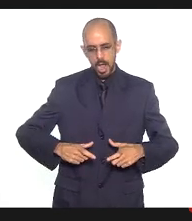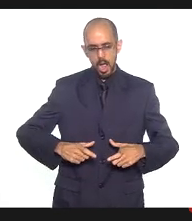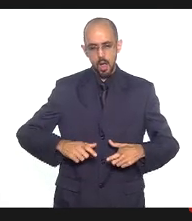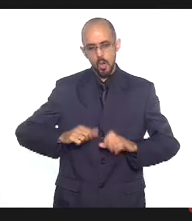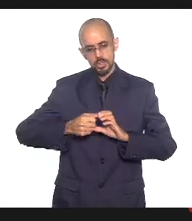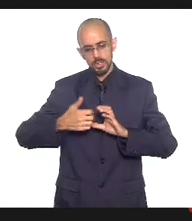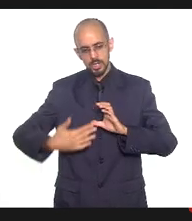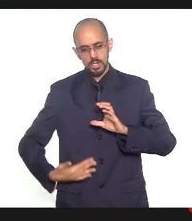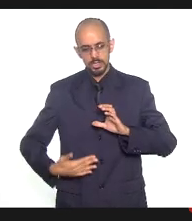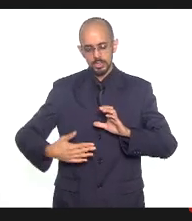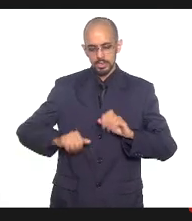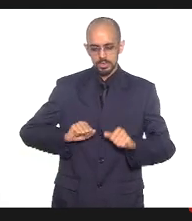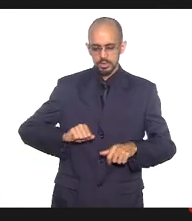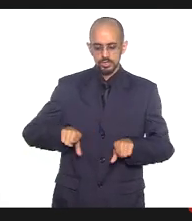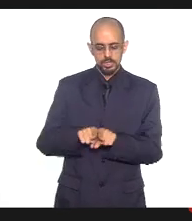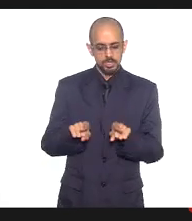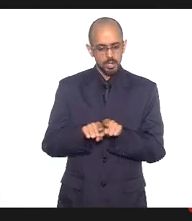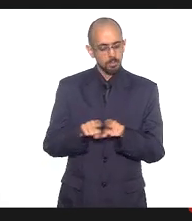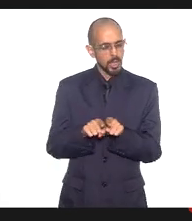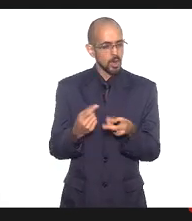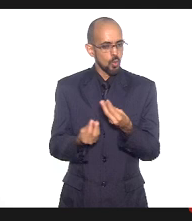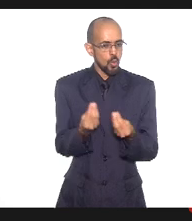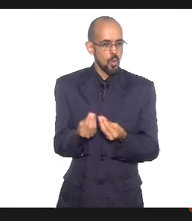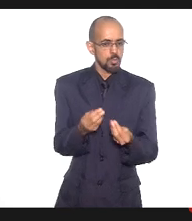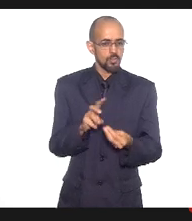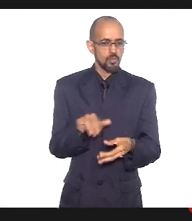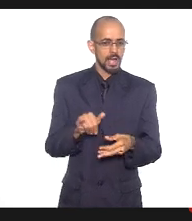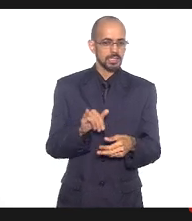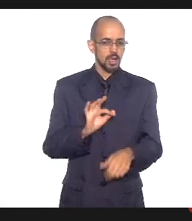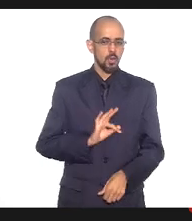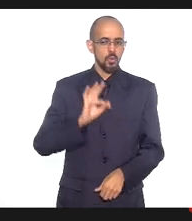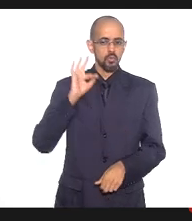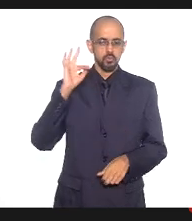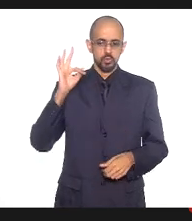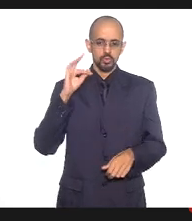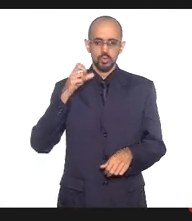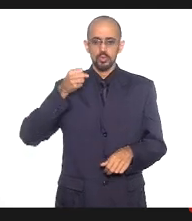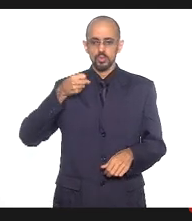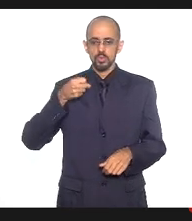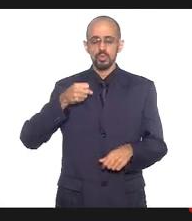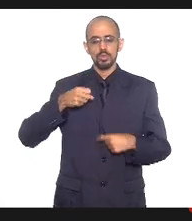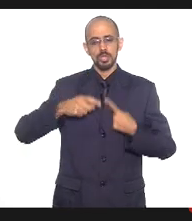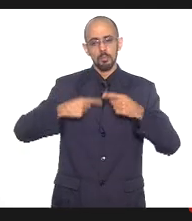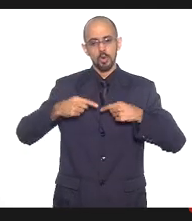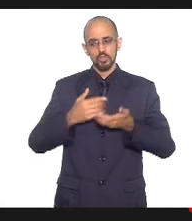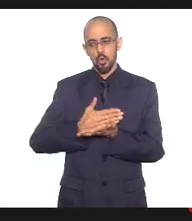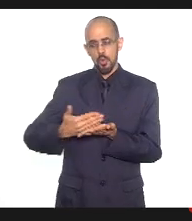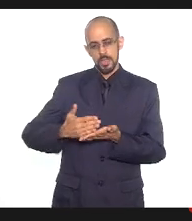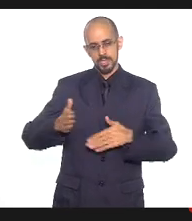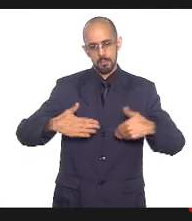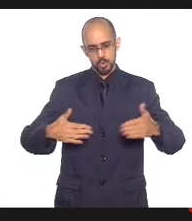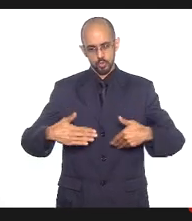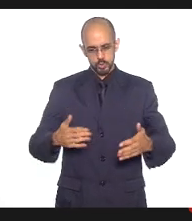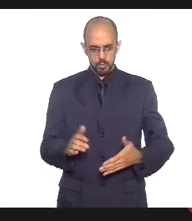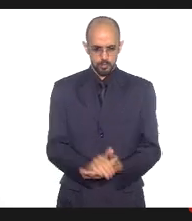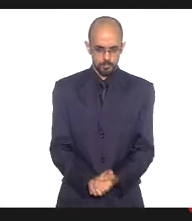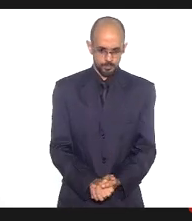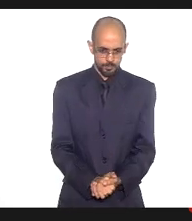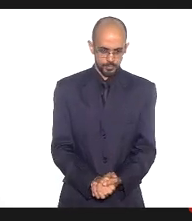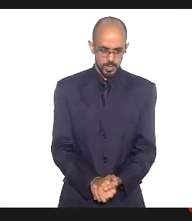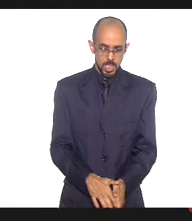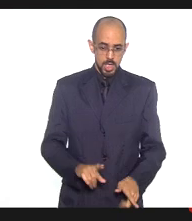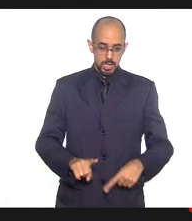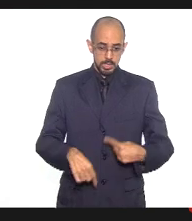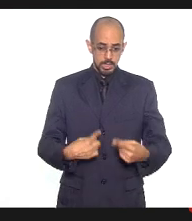geologicamente, como ele se comportará no futuro quando submetido à produção. Bom,